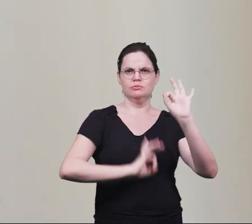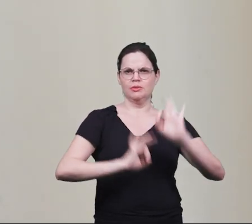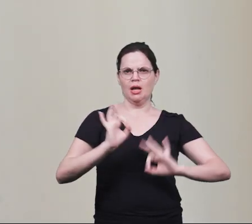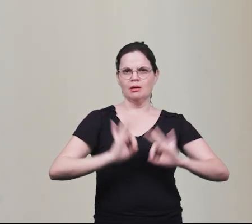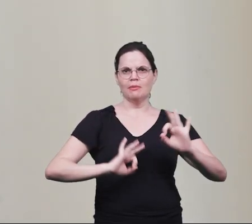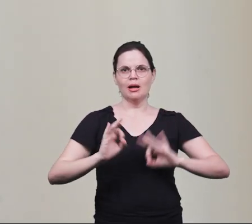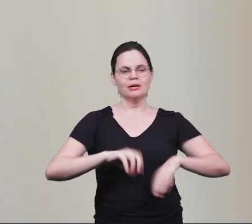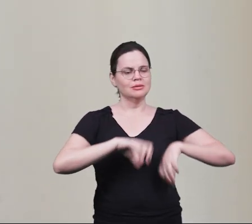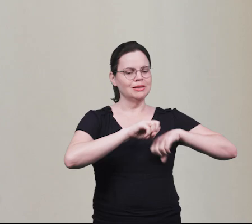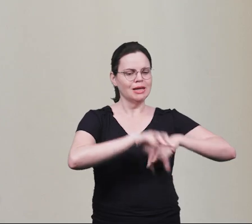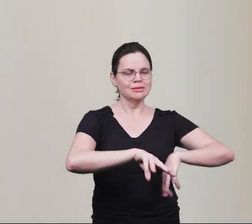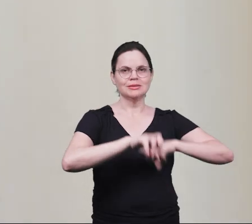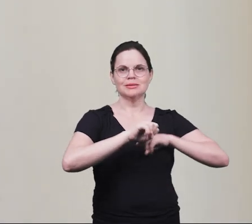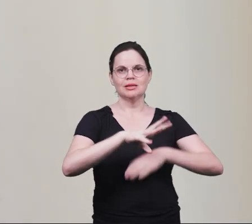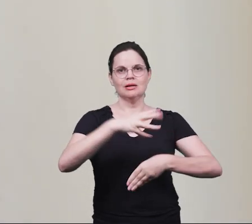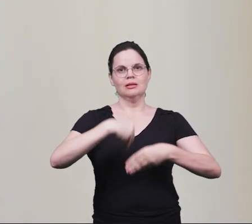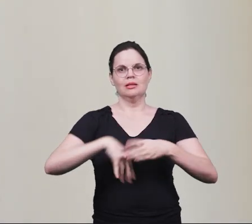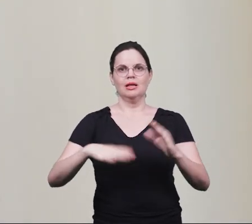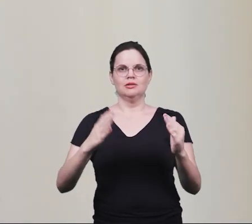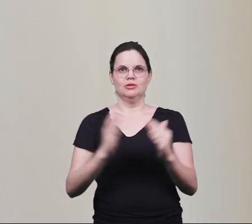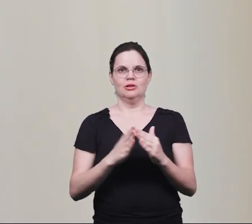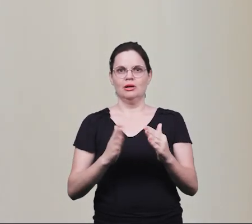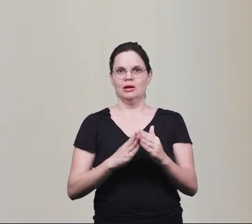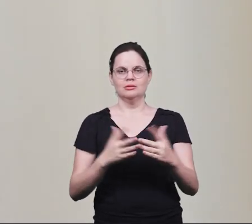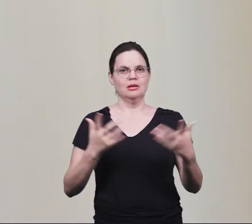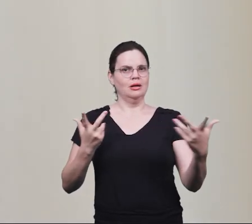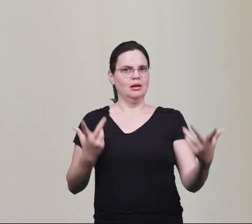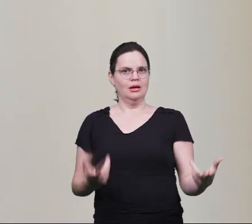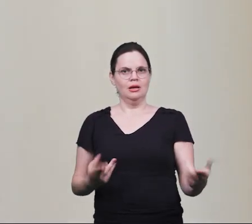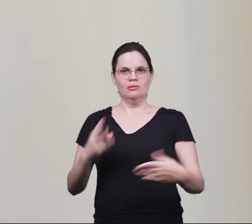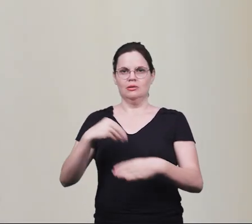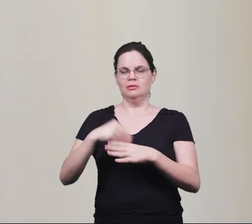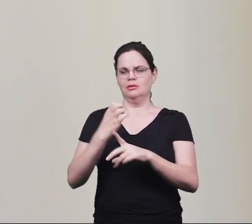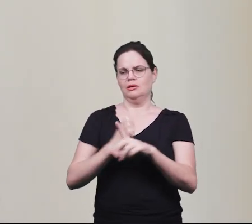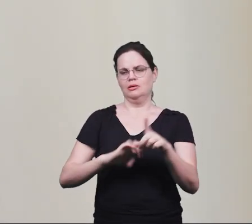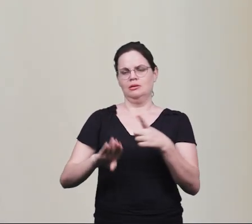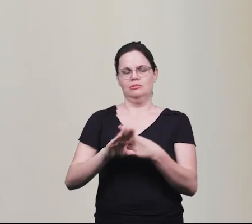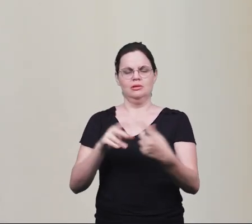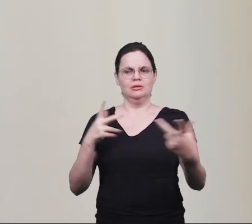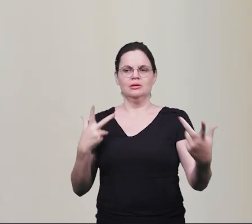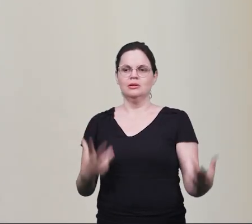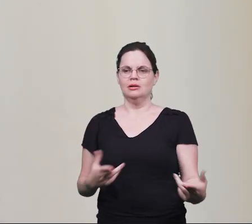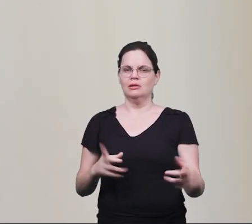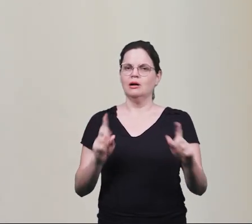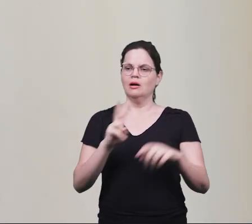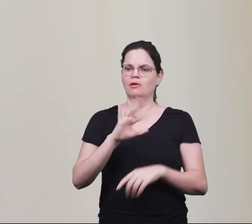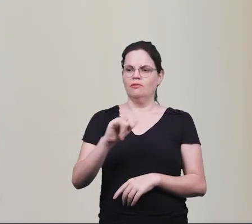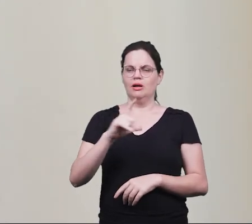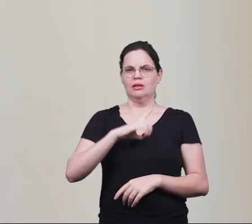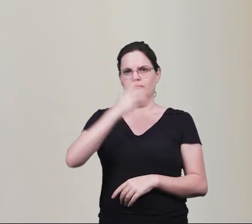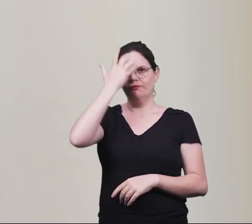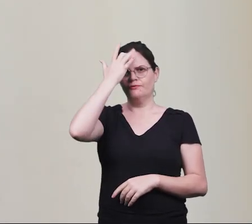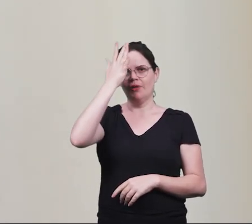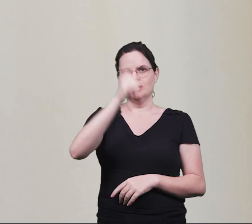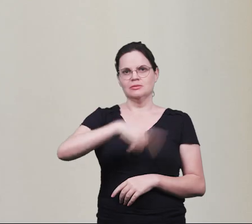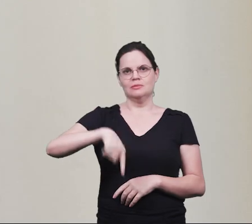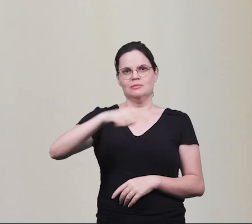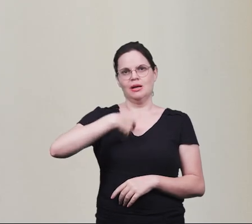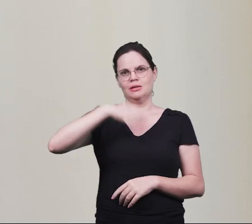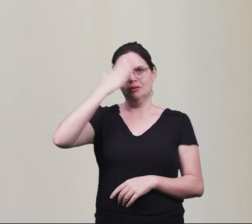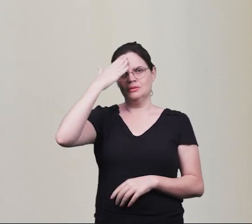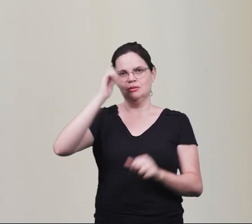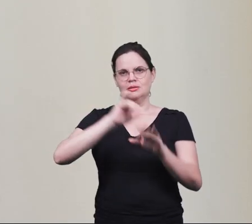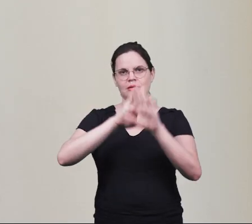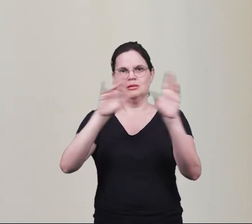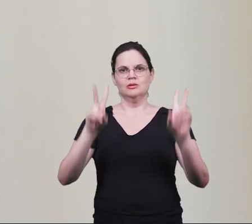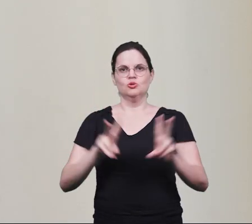para casa, trabalhar com a criança em casa, a mesma linguagem que nós trabalhamos na igreja. Isso facilita muito a compreensão dos